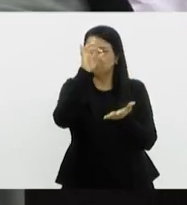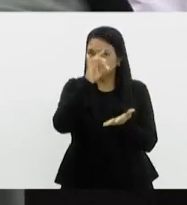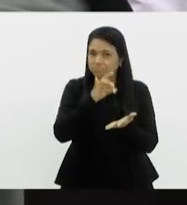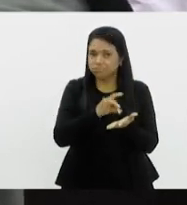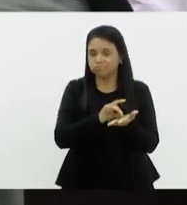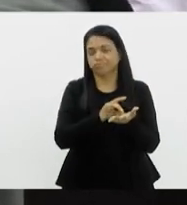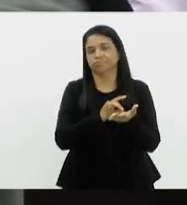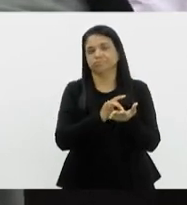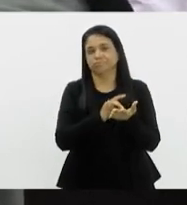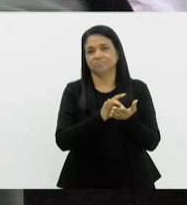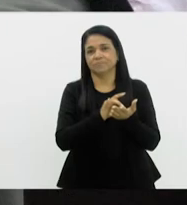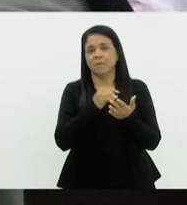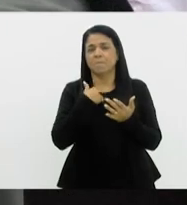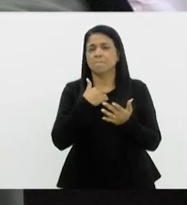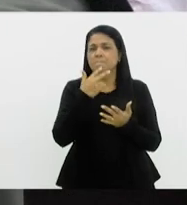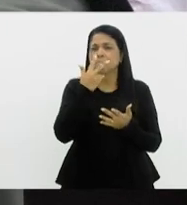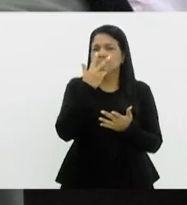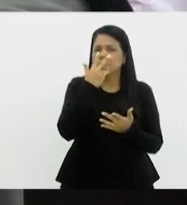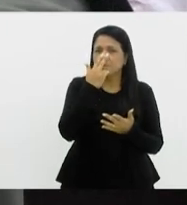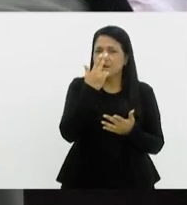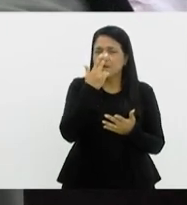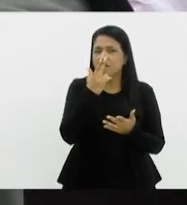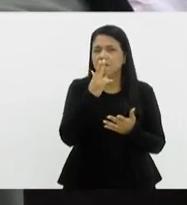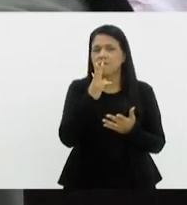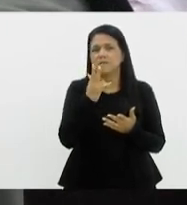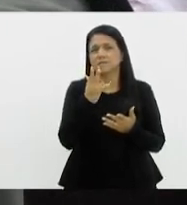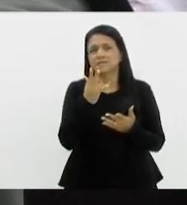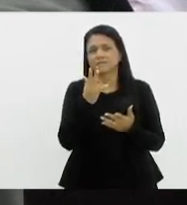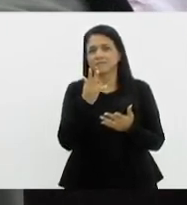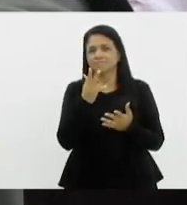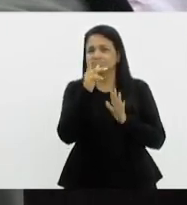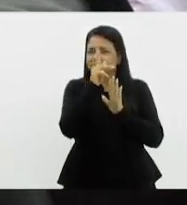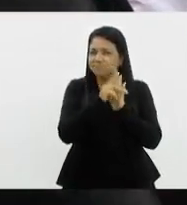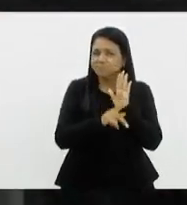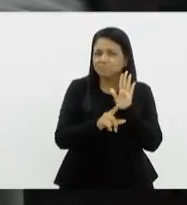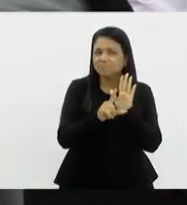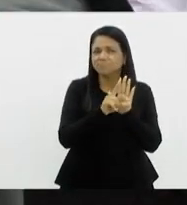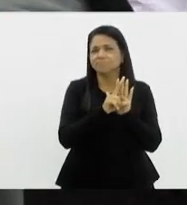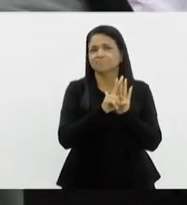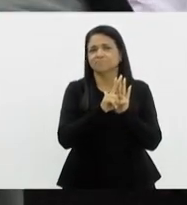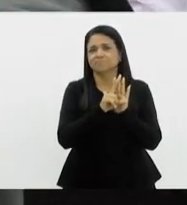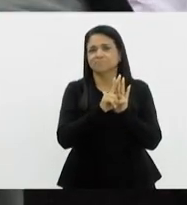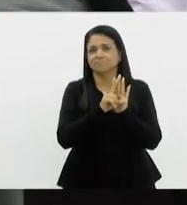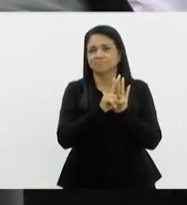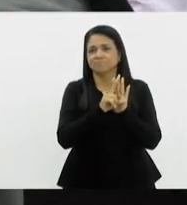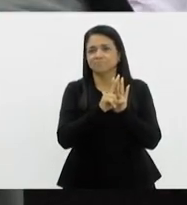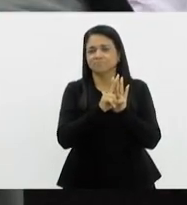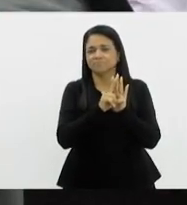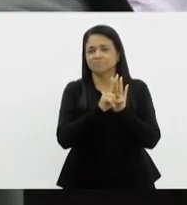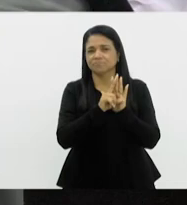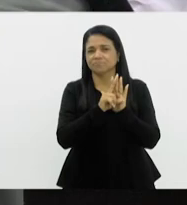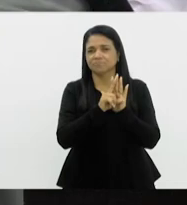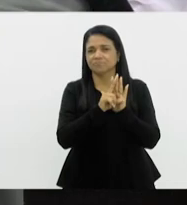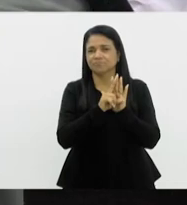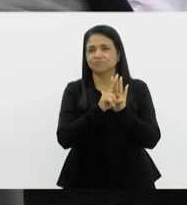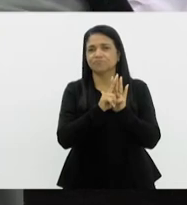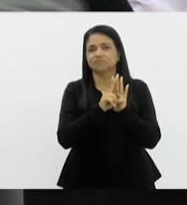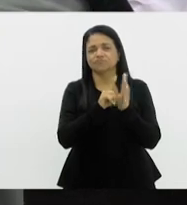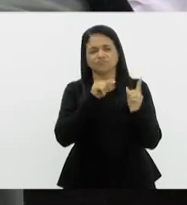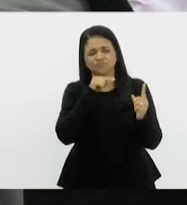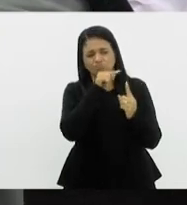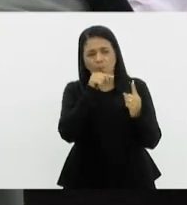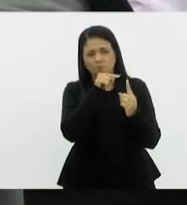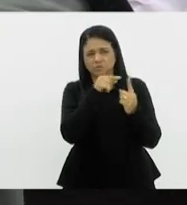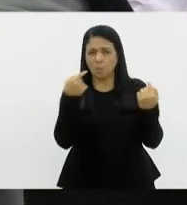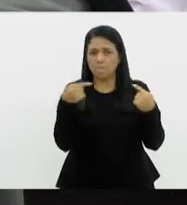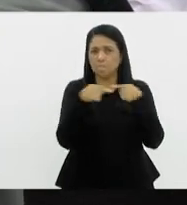me parece que ele transborda o projeto das suas, dos seus, eu concordo. Dos seus objetivos. Então,